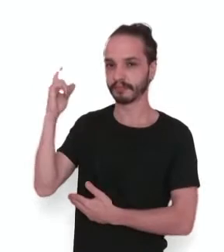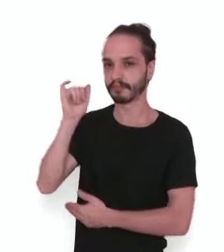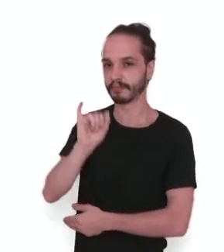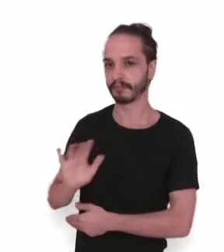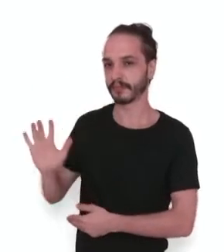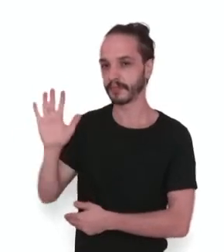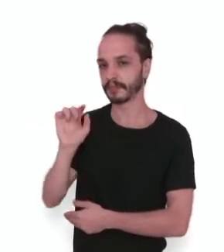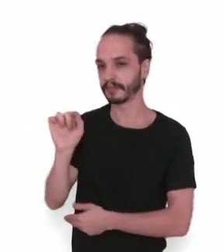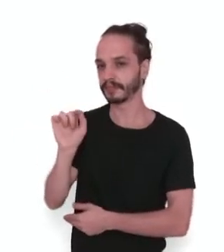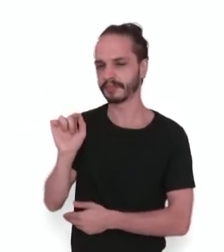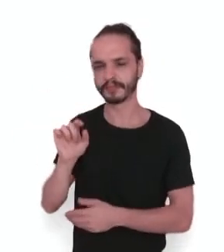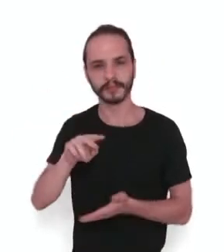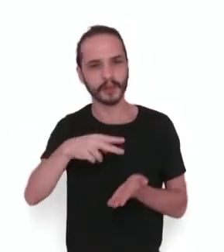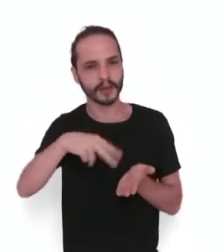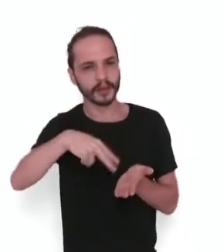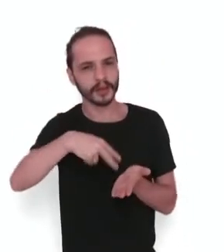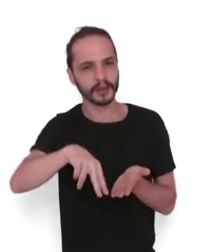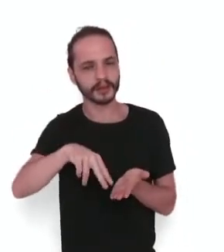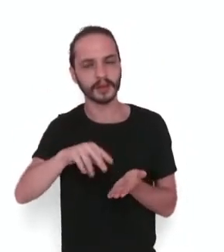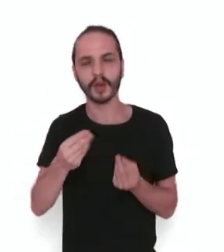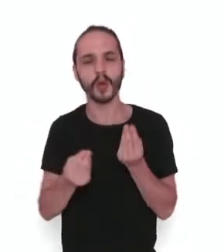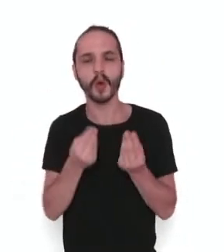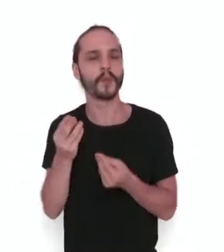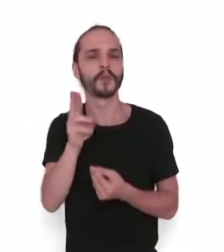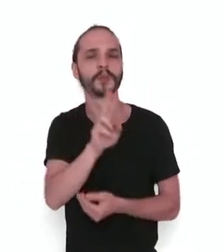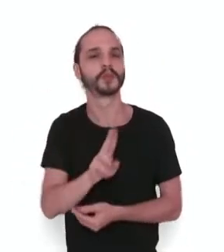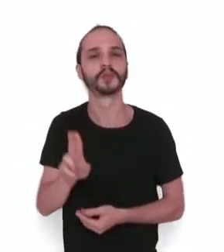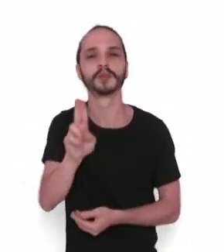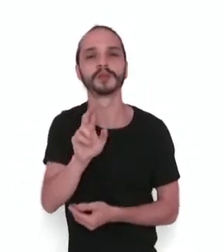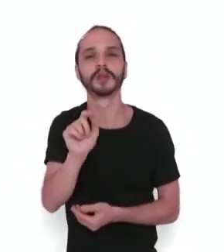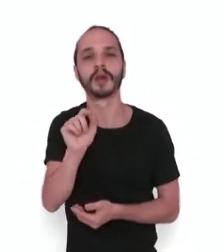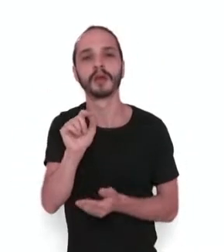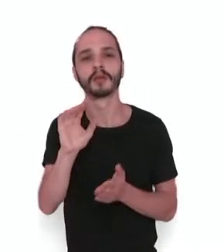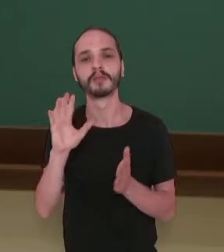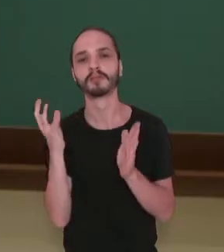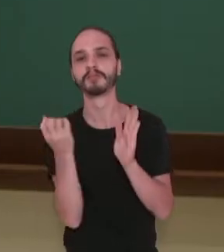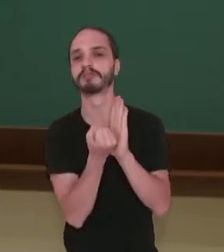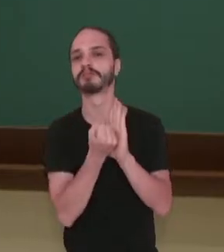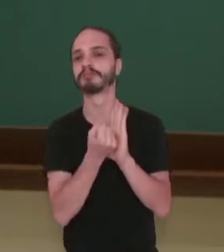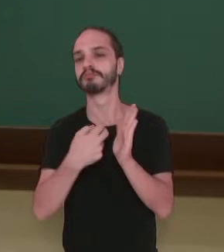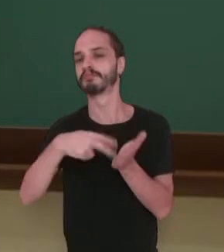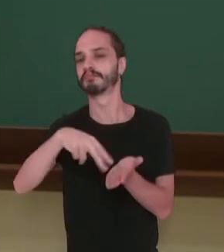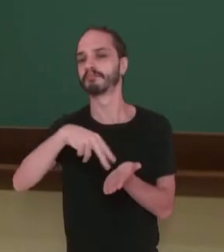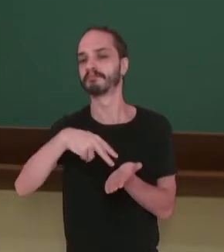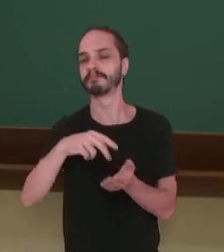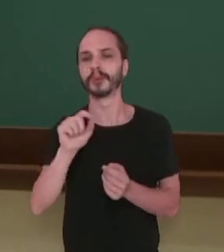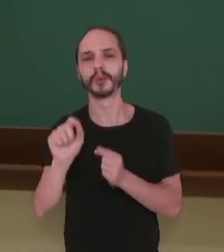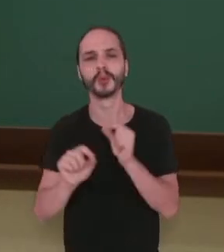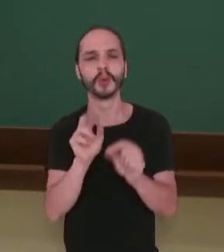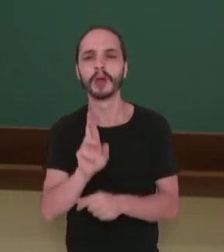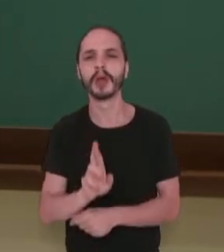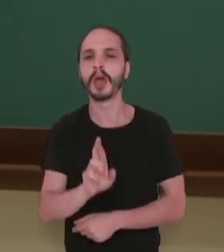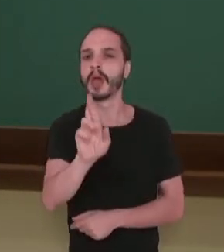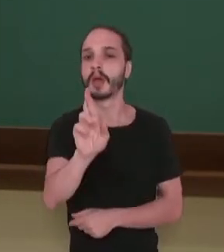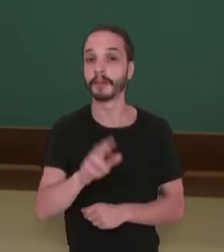dança foi, como ela foi utilizada? O que simbolizam as danças e o que ela representa? Então